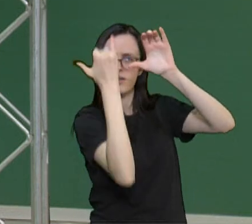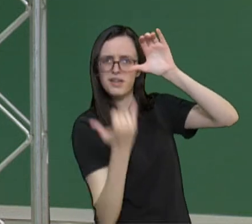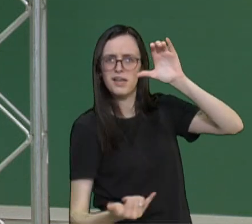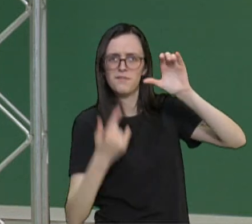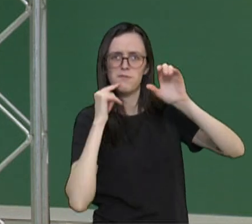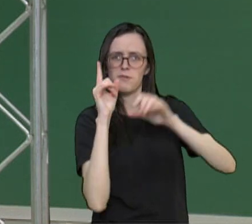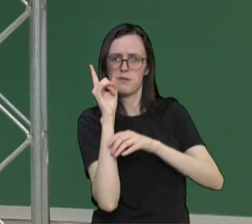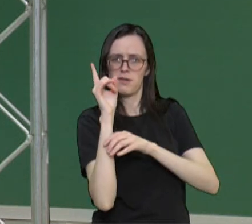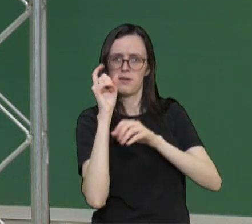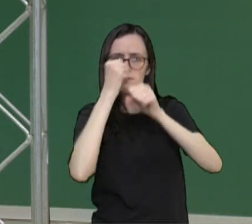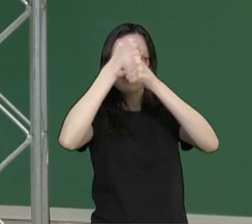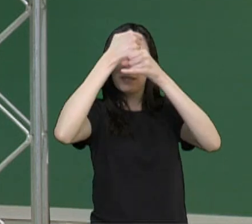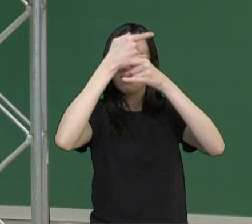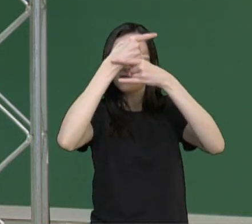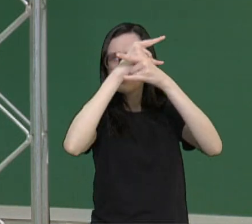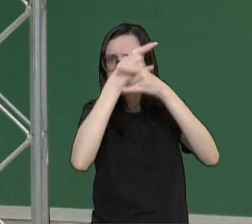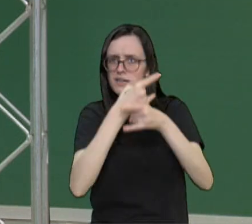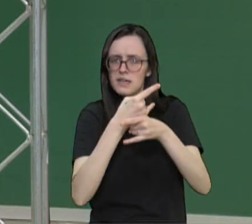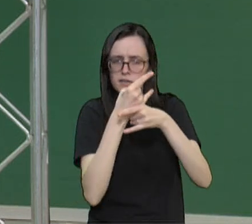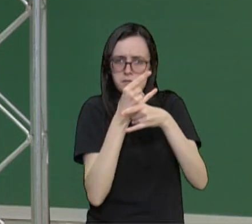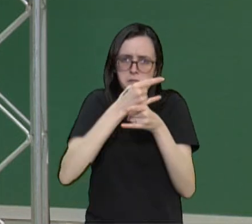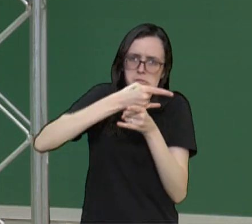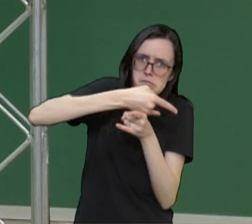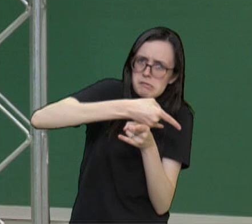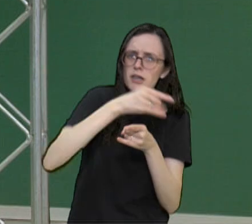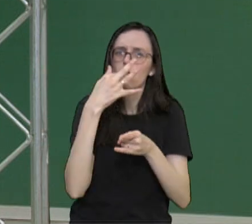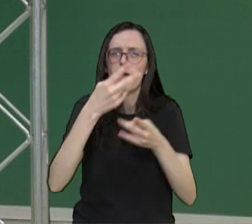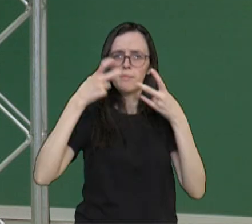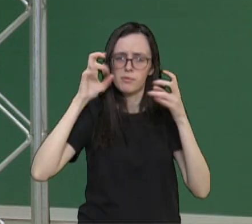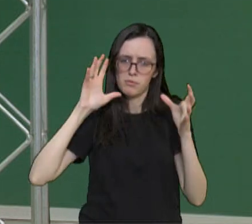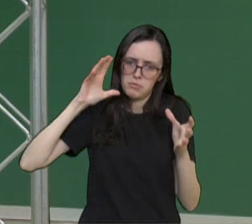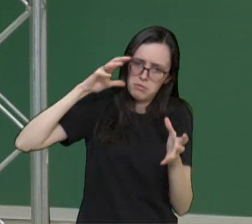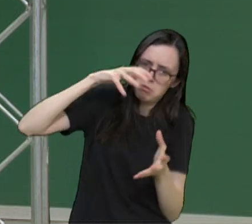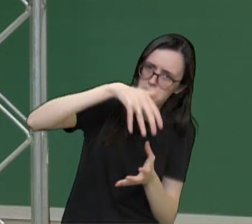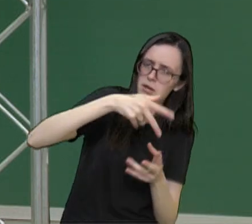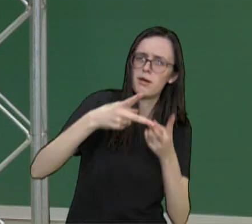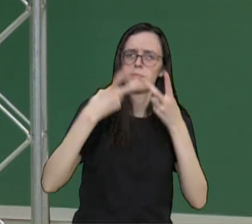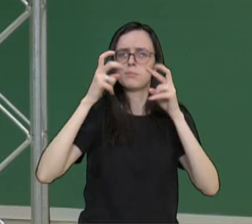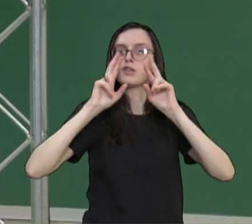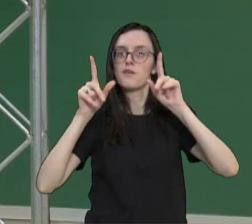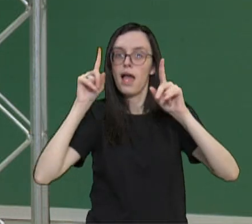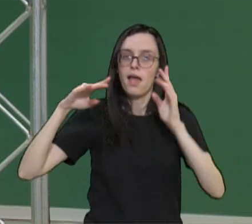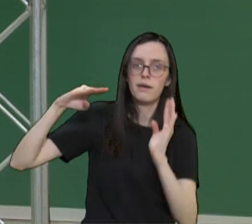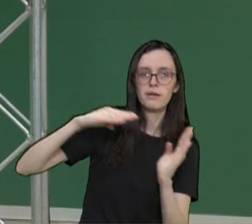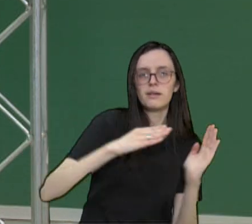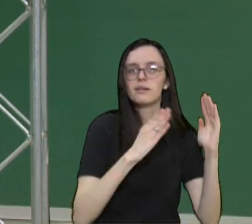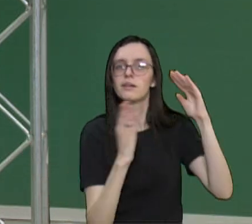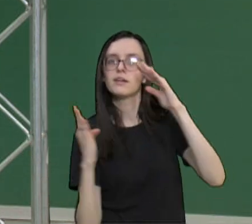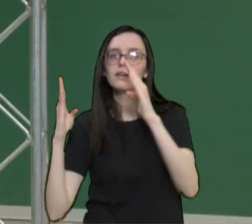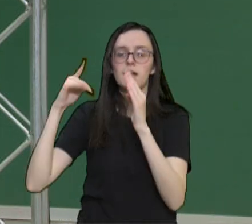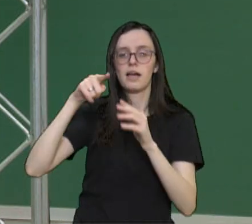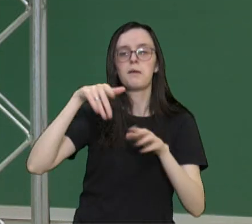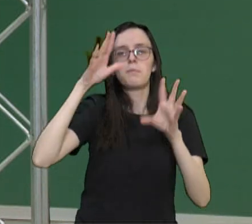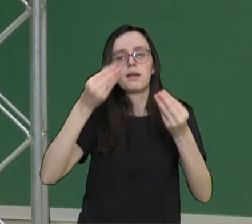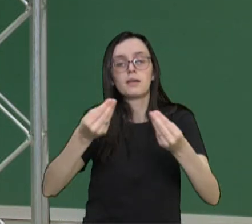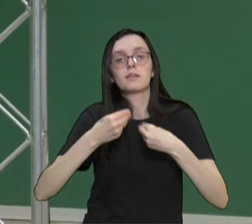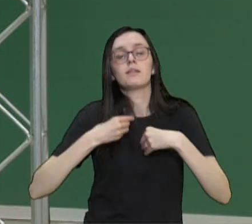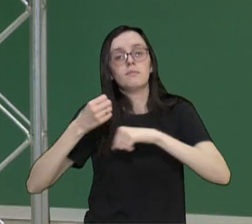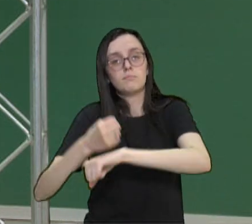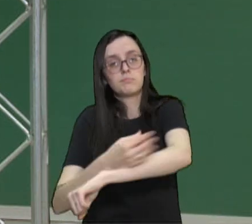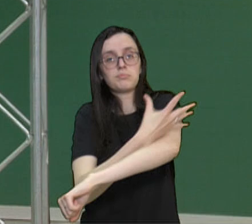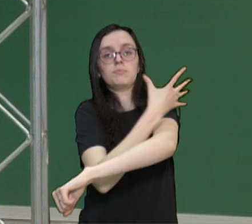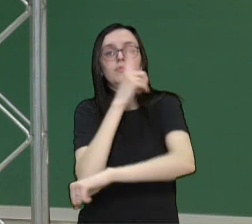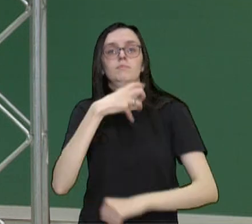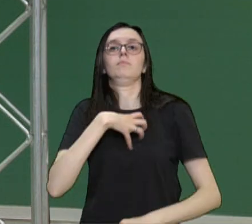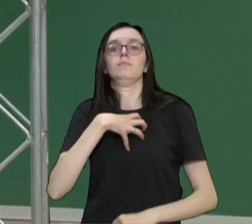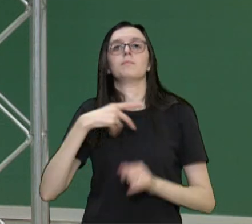já vê uma desfragmentação, um encaminhamento já para uma arte mais sentimental, que vai ser o